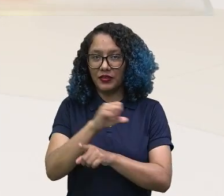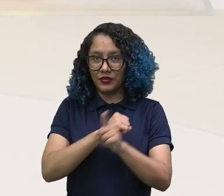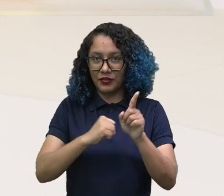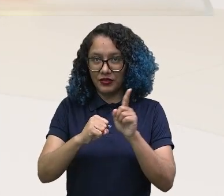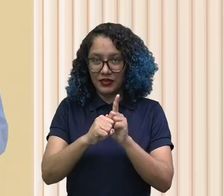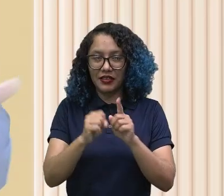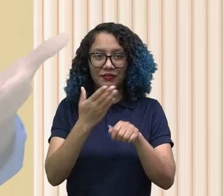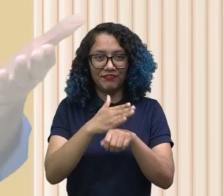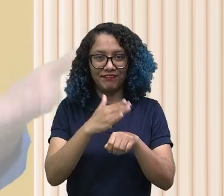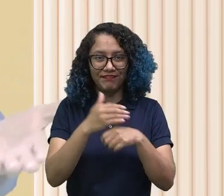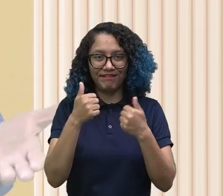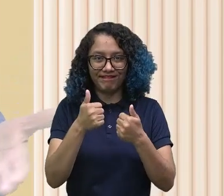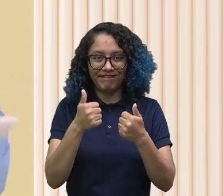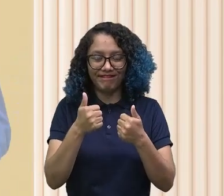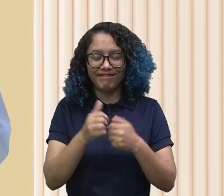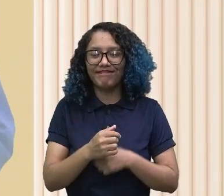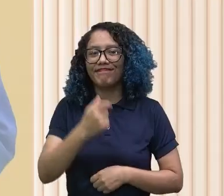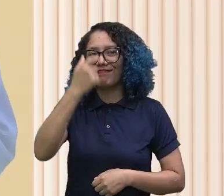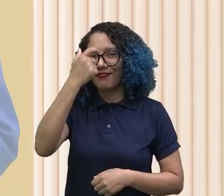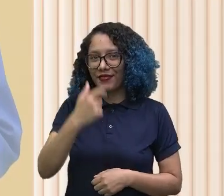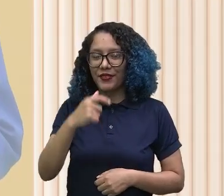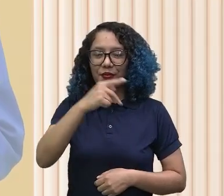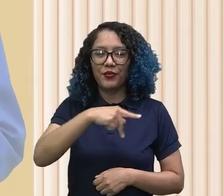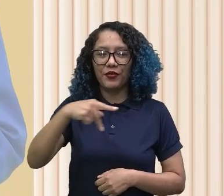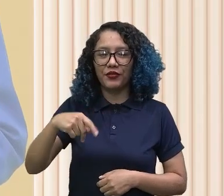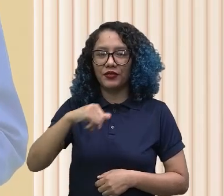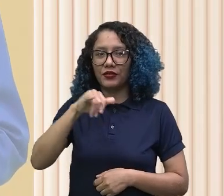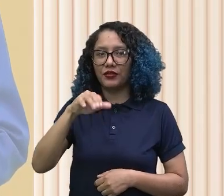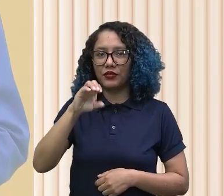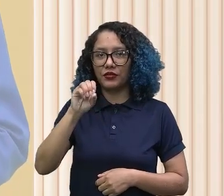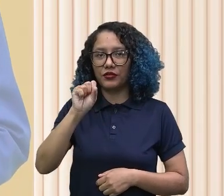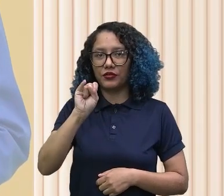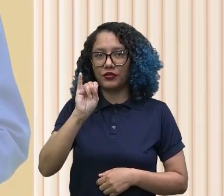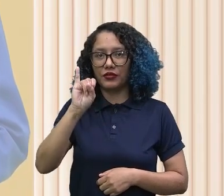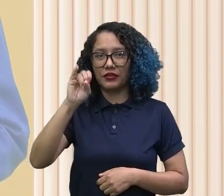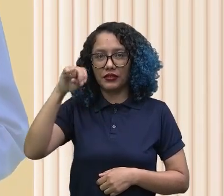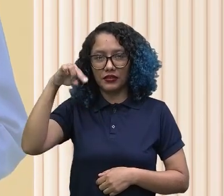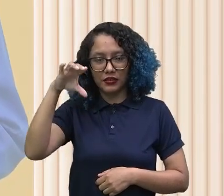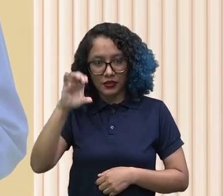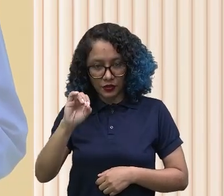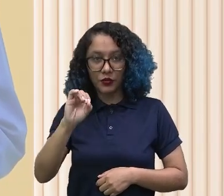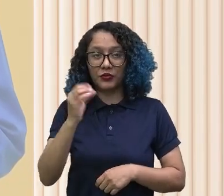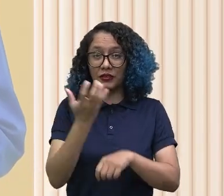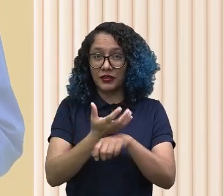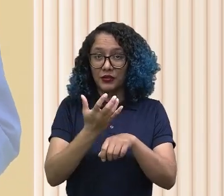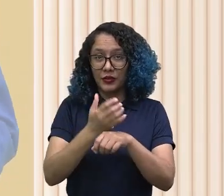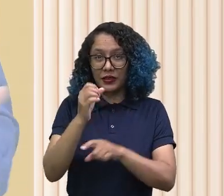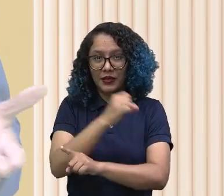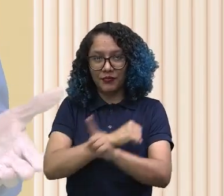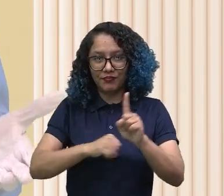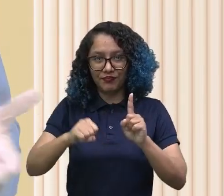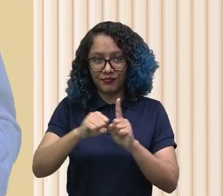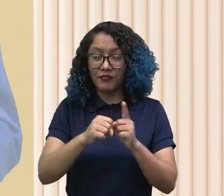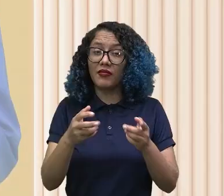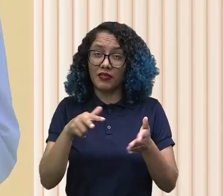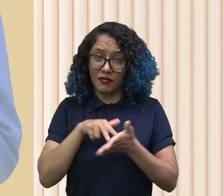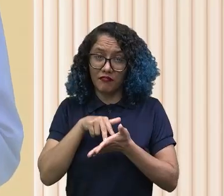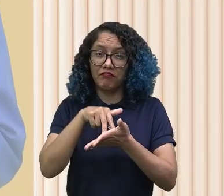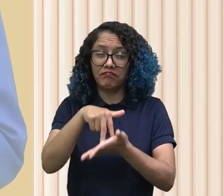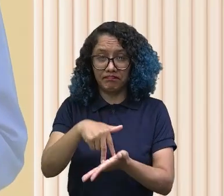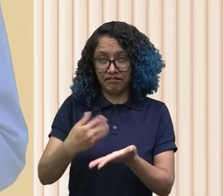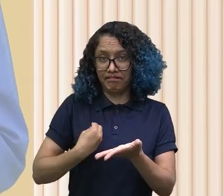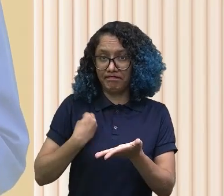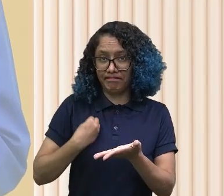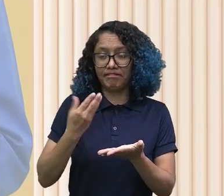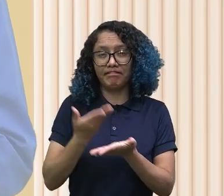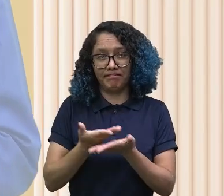isso? Então, eu sou o professor Josino Malagueta, do componente de Sociologia, e vou estar com vocês aqui